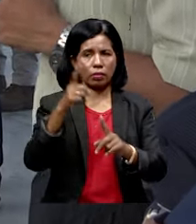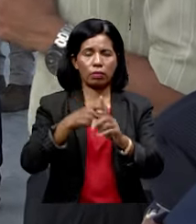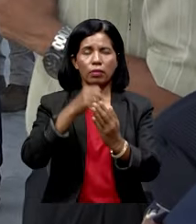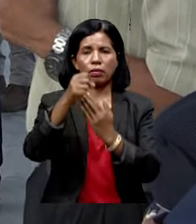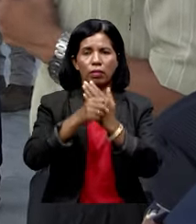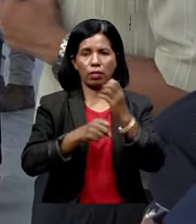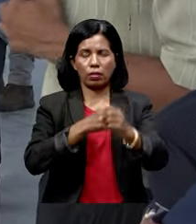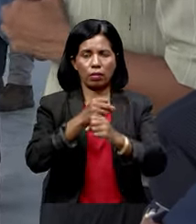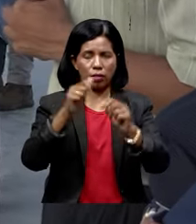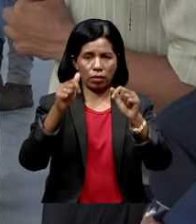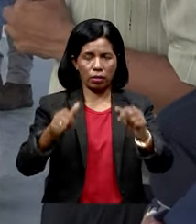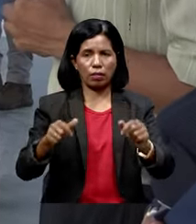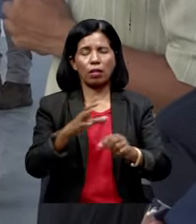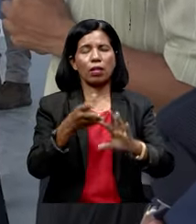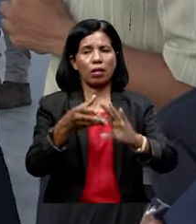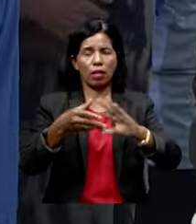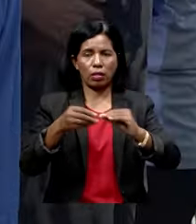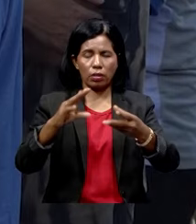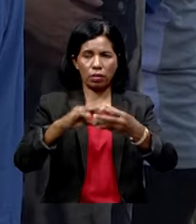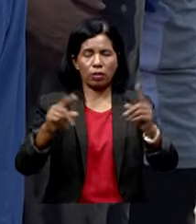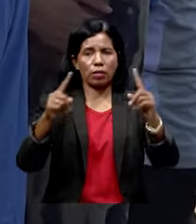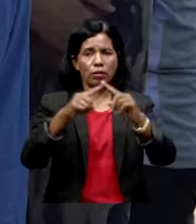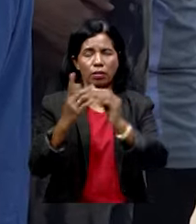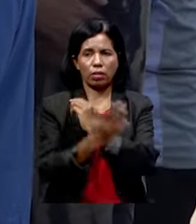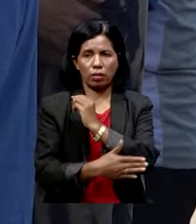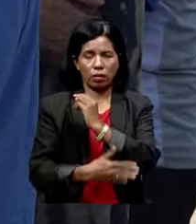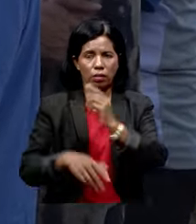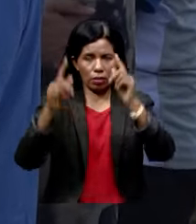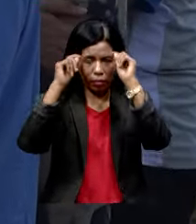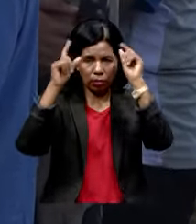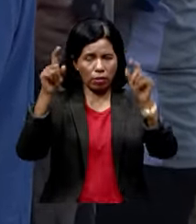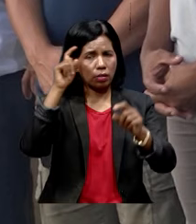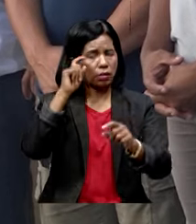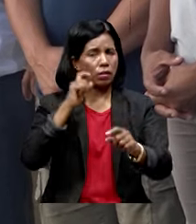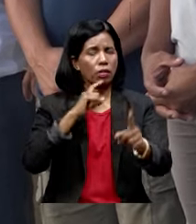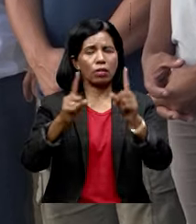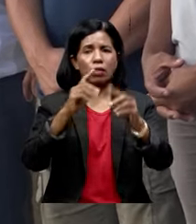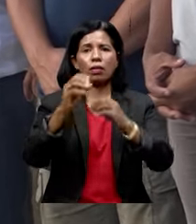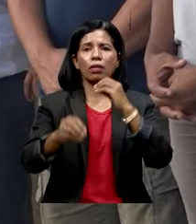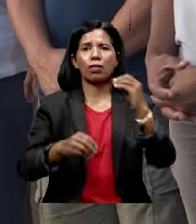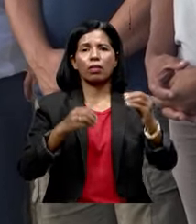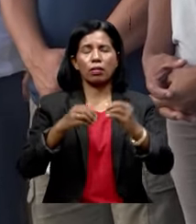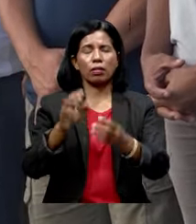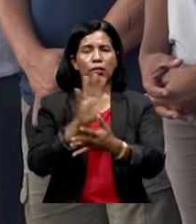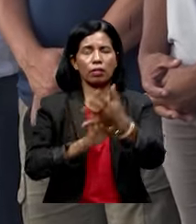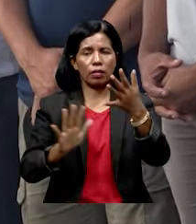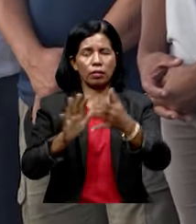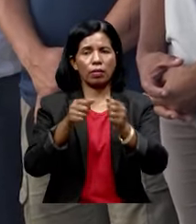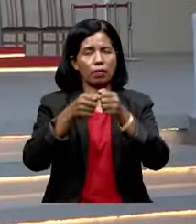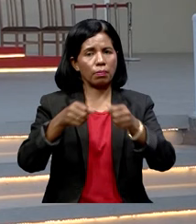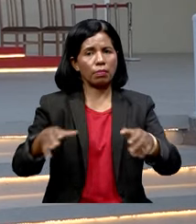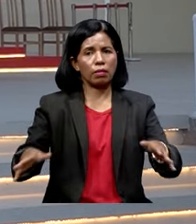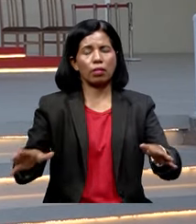Setembro Tinané, marca Duni História da Nação Timor-Leste. Xanana Guzmão, qual é assunto né e a cerimônia Benção